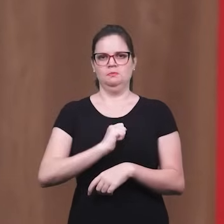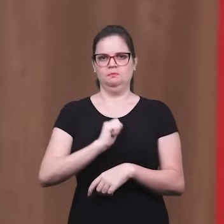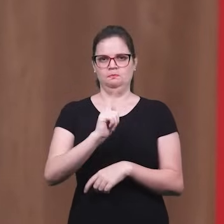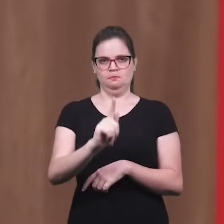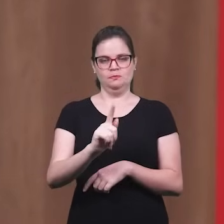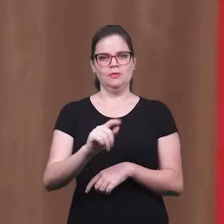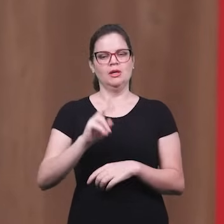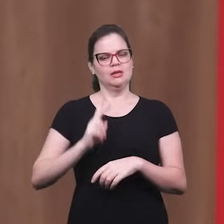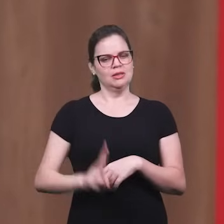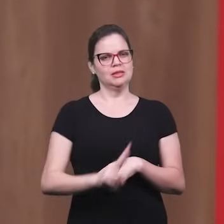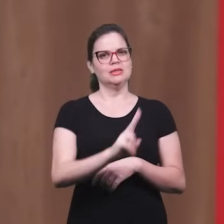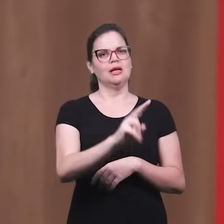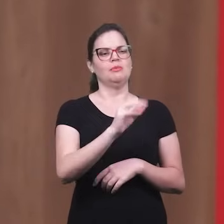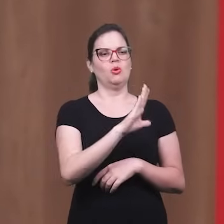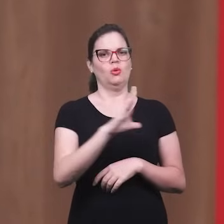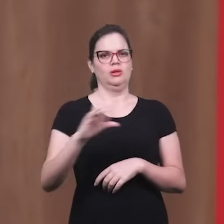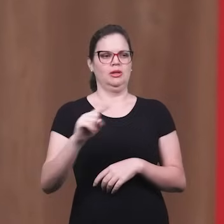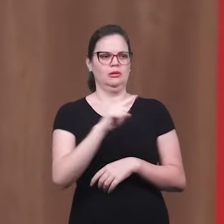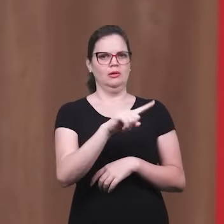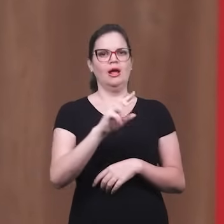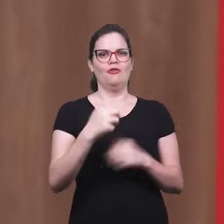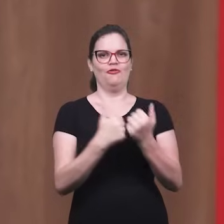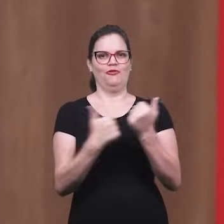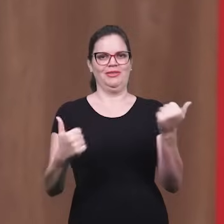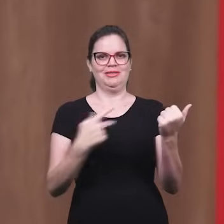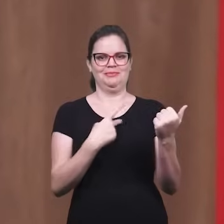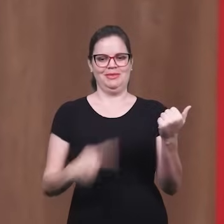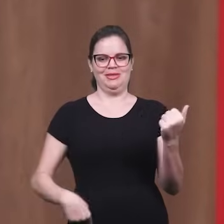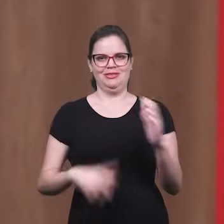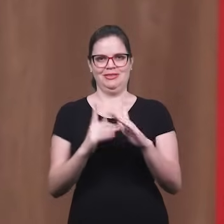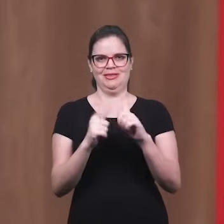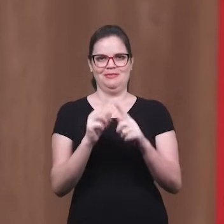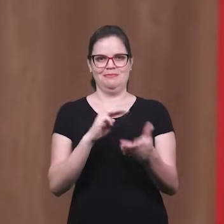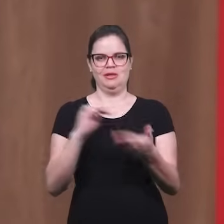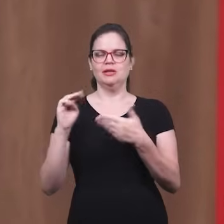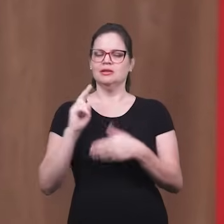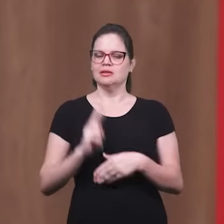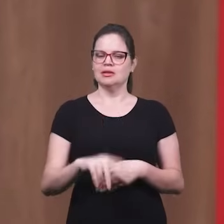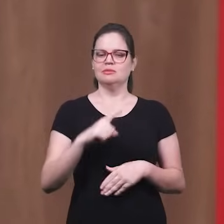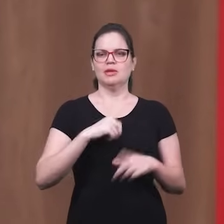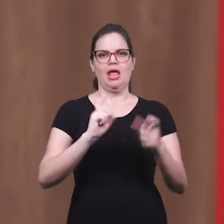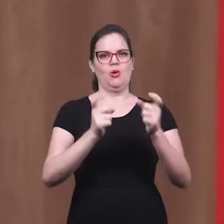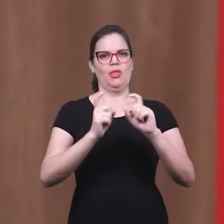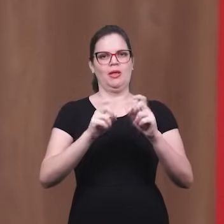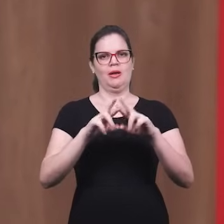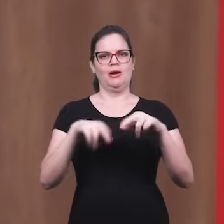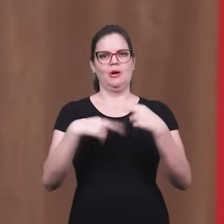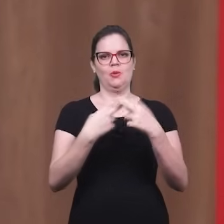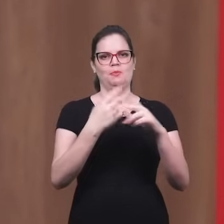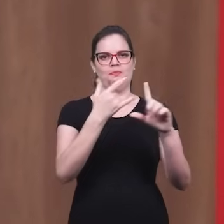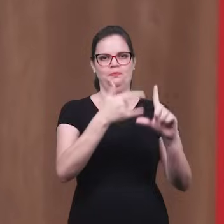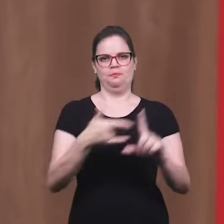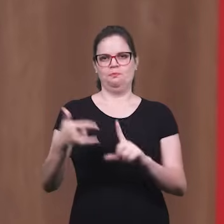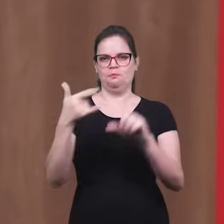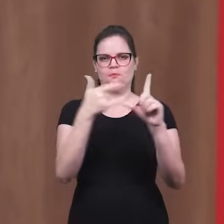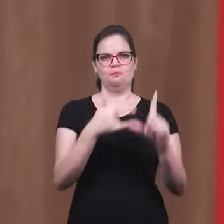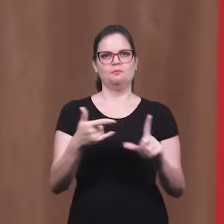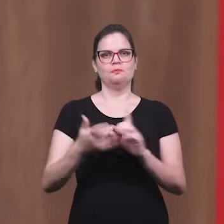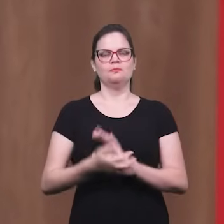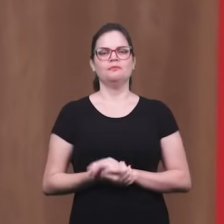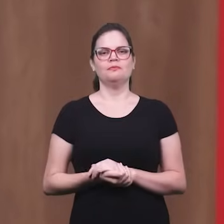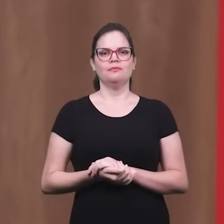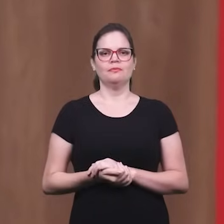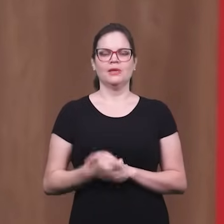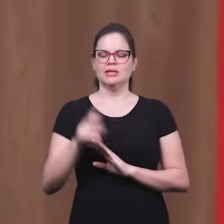que coordena todo esse trabalho, que é nosso vice-presidente. Então, nós temos muitas reuniões pelo Zoom ou pelo Google Meets, seja